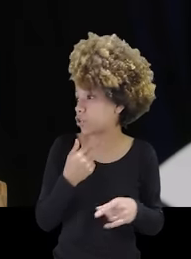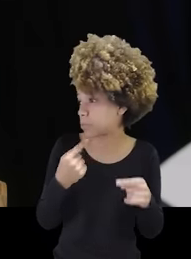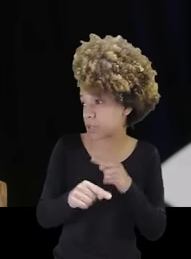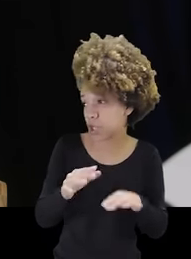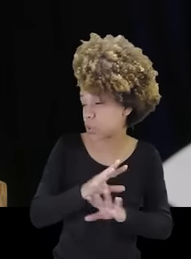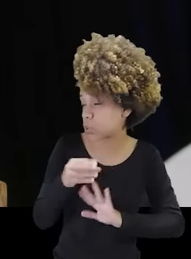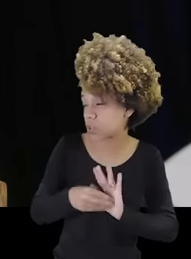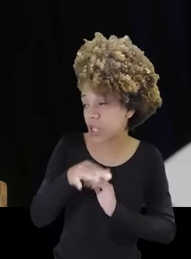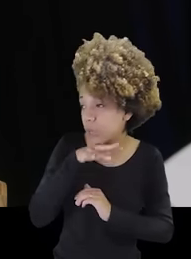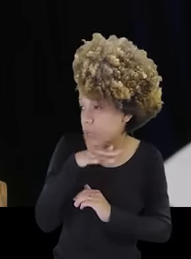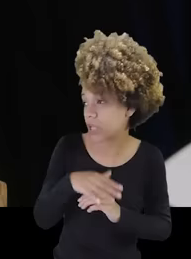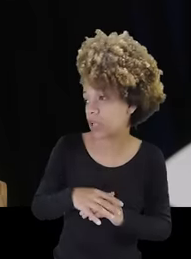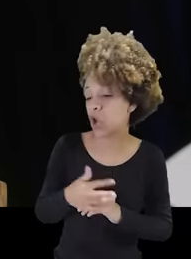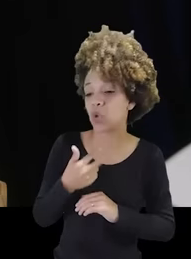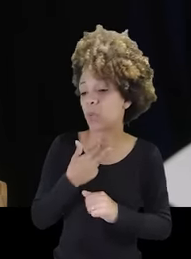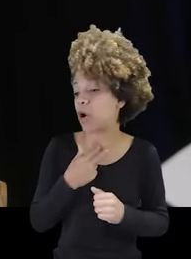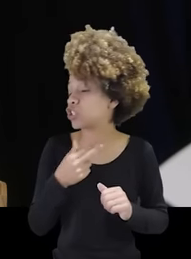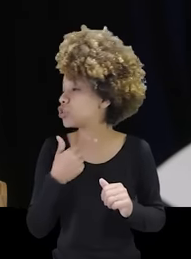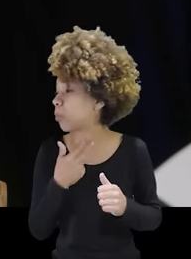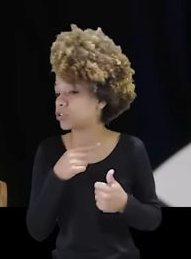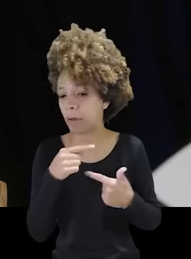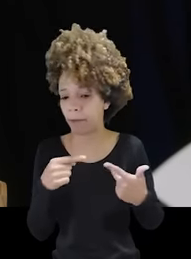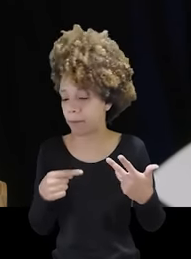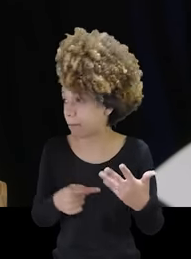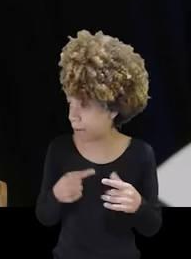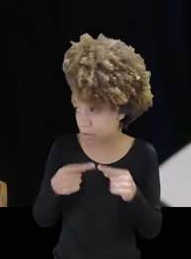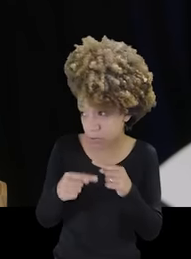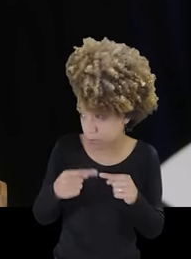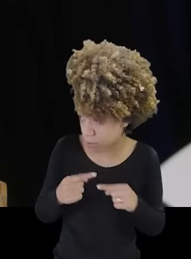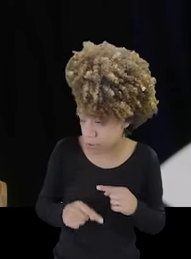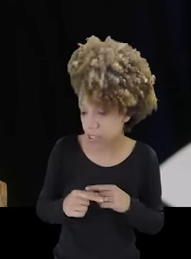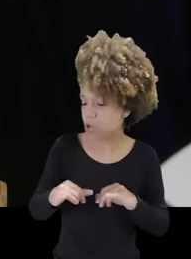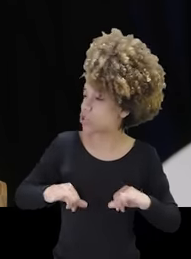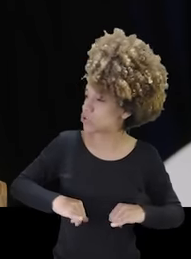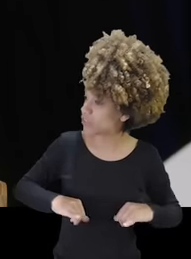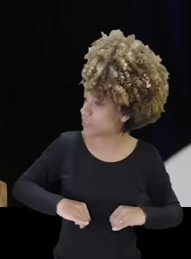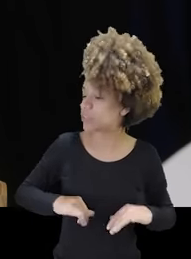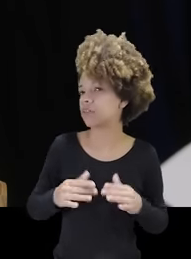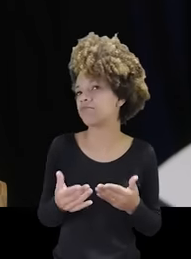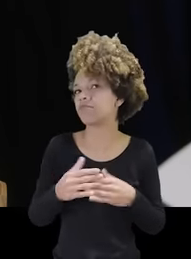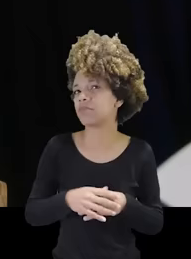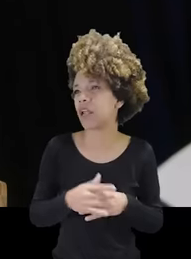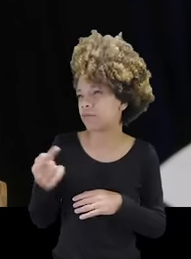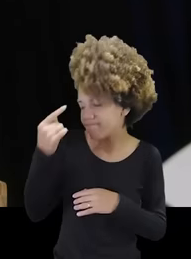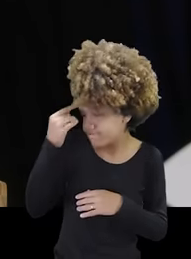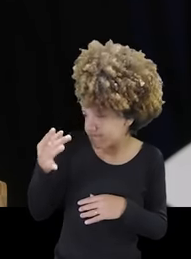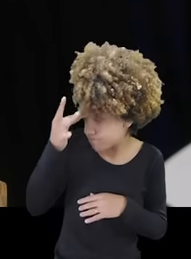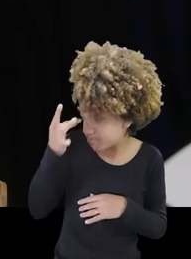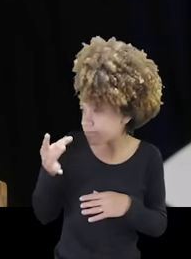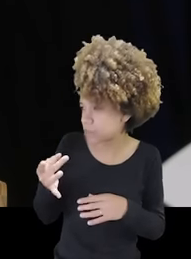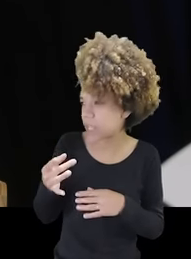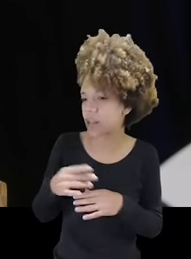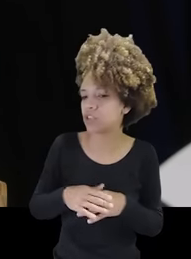tudo é ruim não pode fazer isso não pode fazer aquilo Então ela sofria muito e ela ficou com isso na cabeça